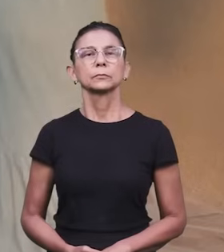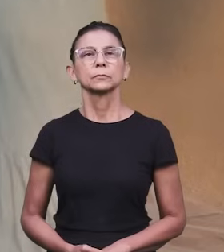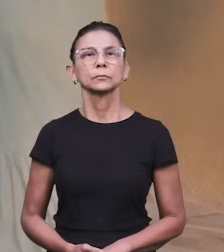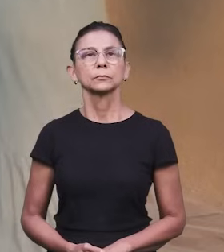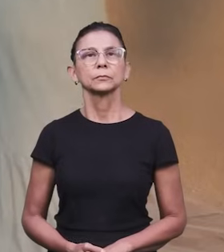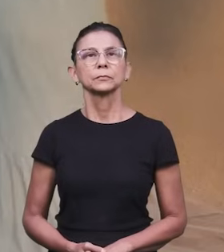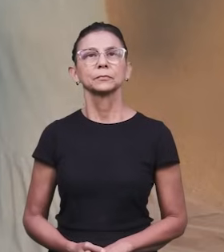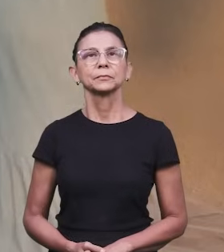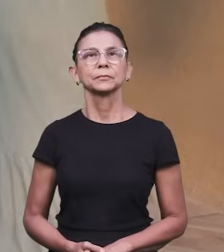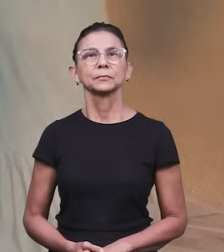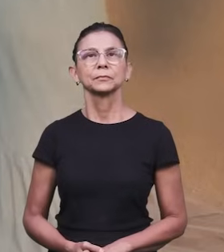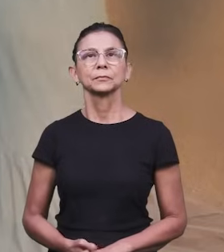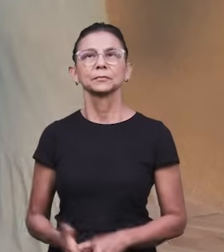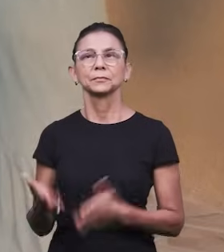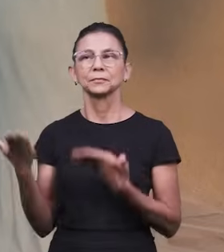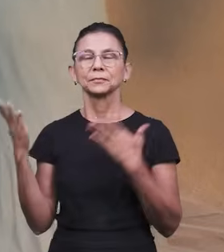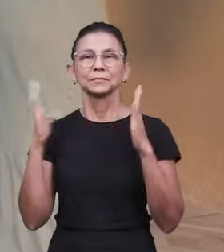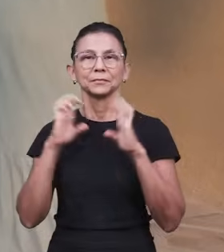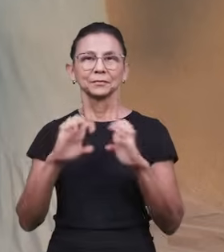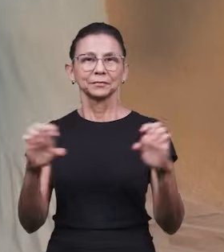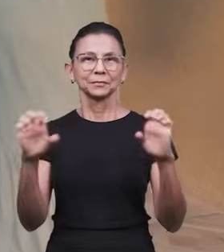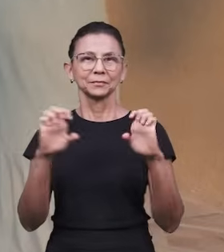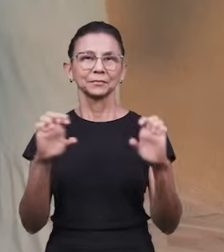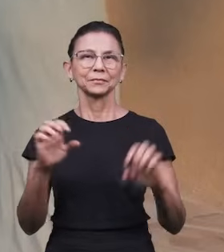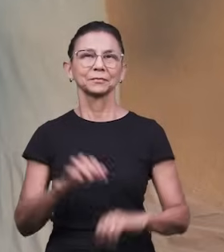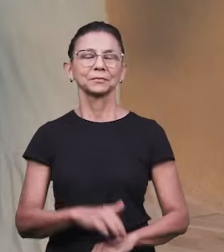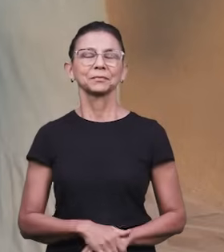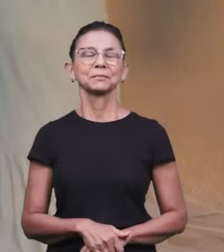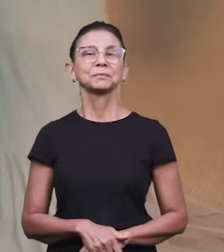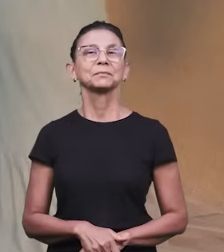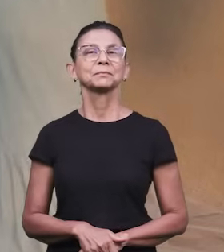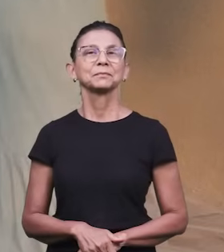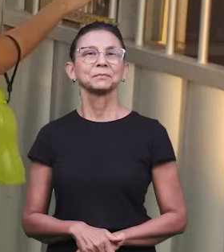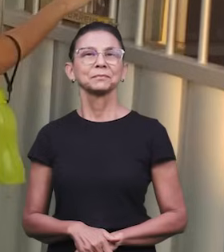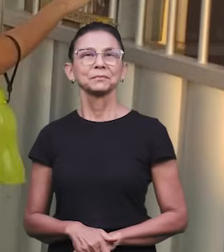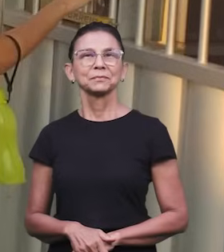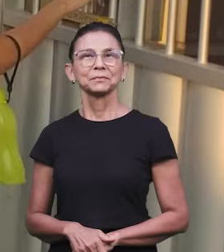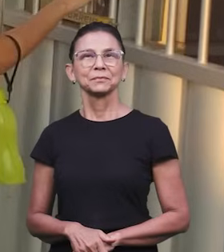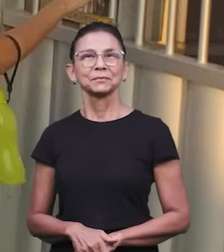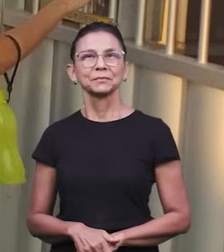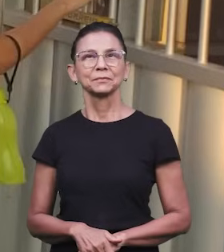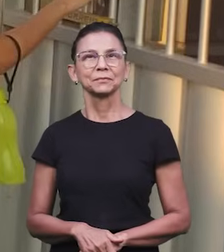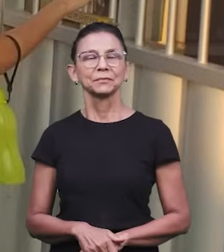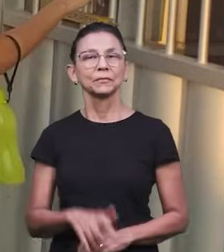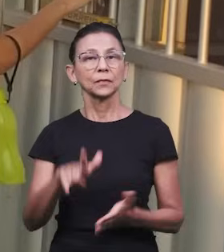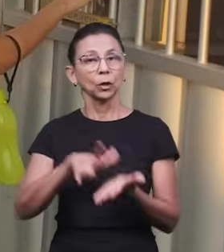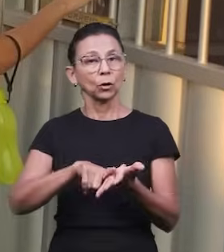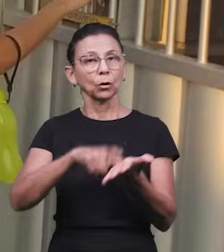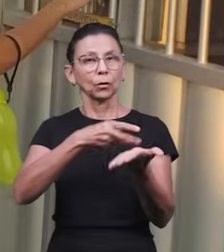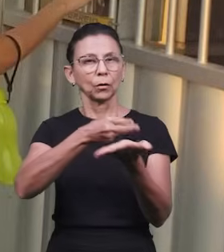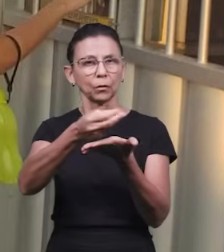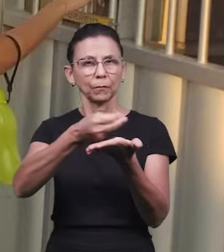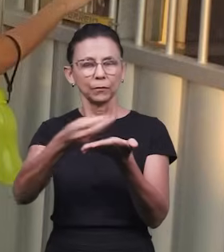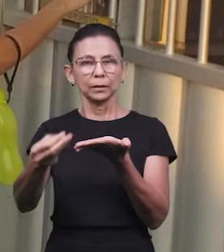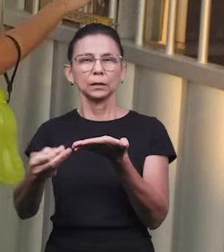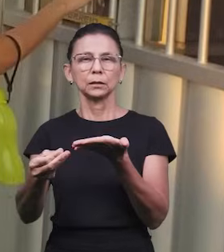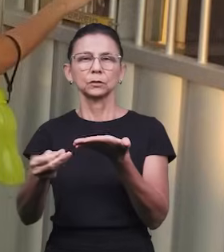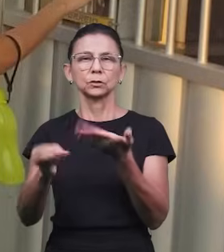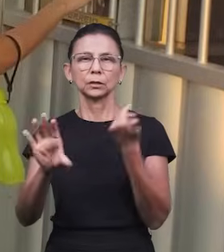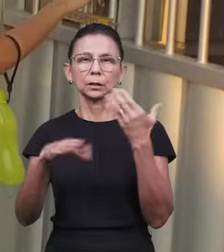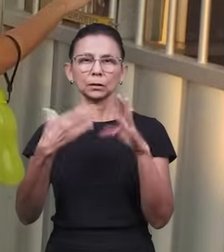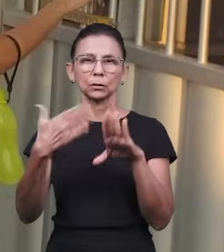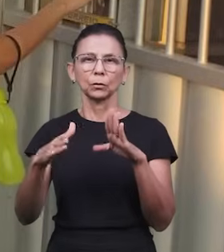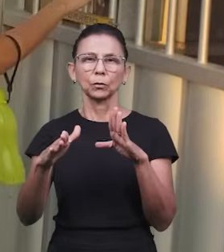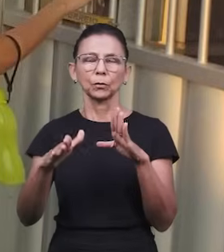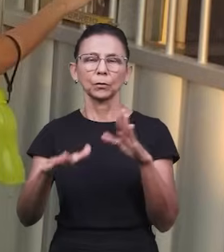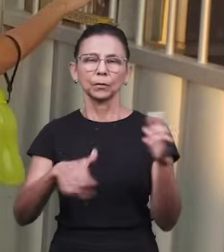os irmãos também fizeram uma evangelização no bairro Cidade dos Funcionários, lá na capital. O grupo entregou convites, tocou louvores e